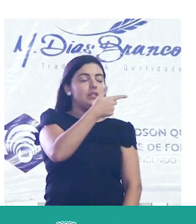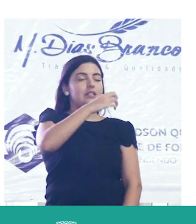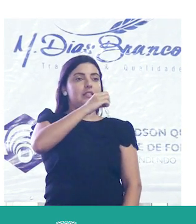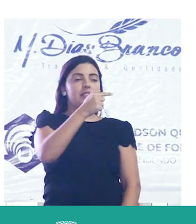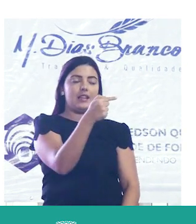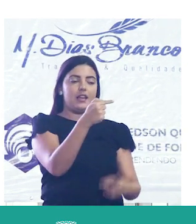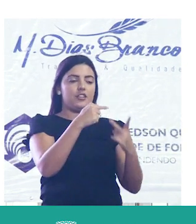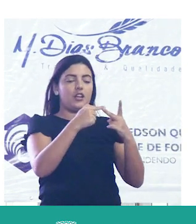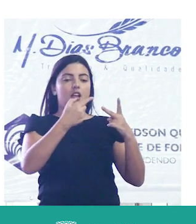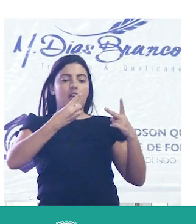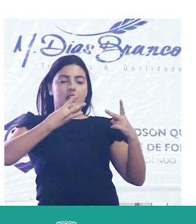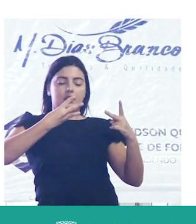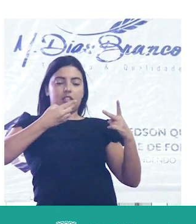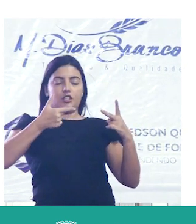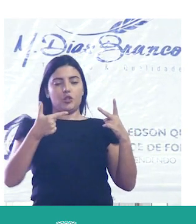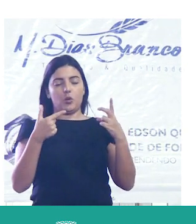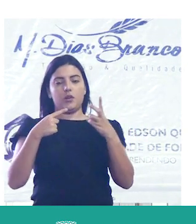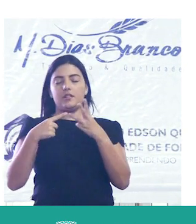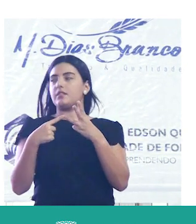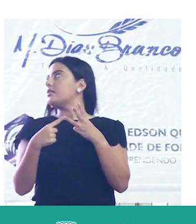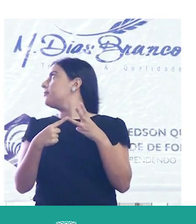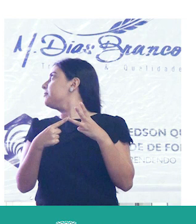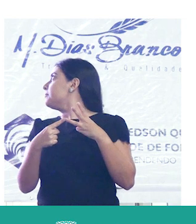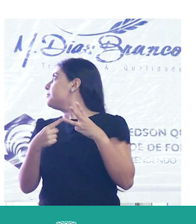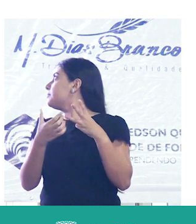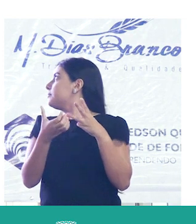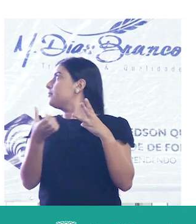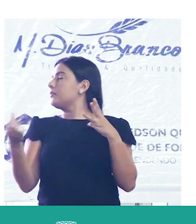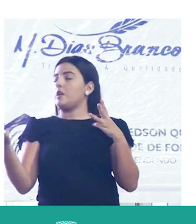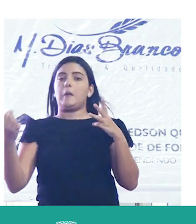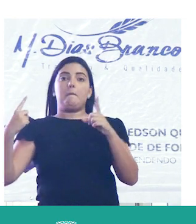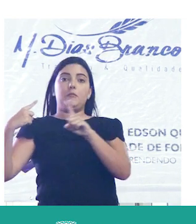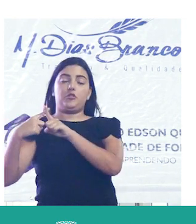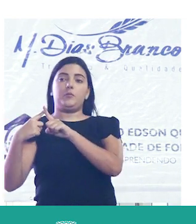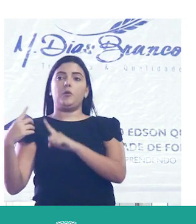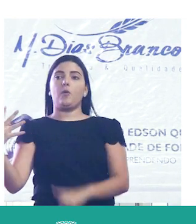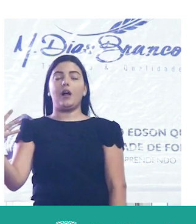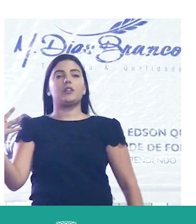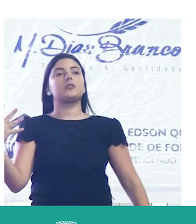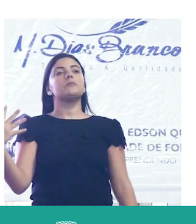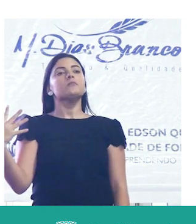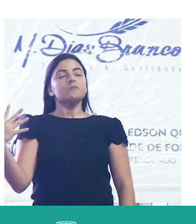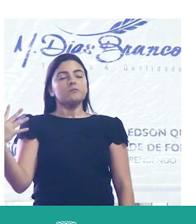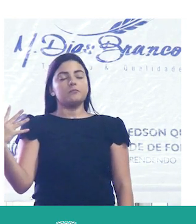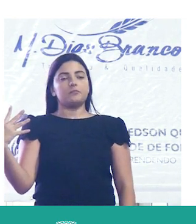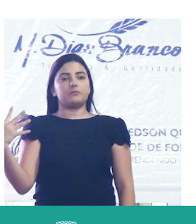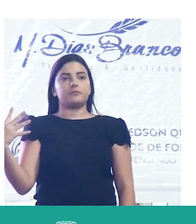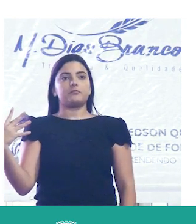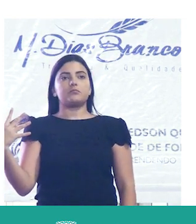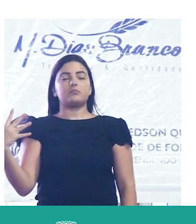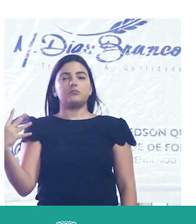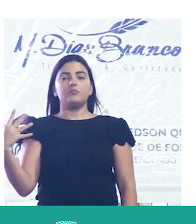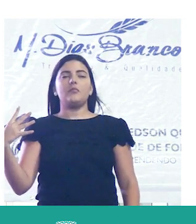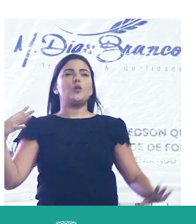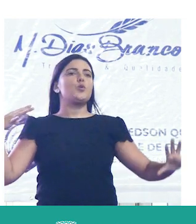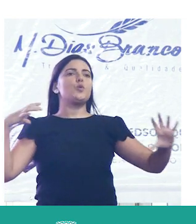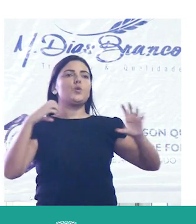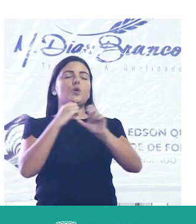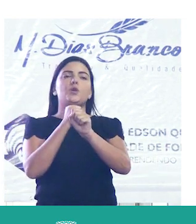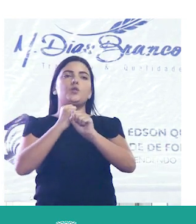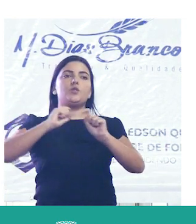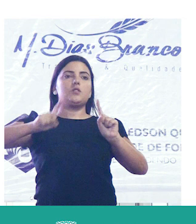32, oxigênio, 16. Multiplica por 4, porque são 4 oxigênios. Quando você soma